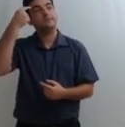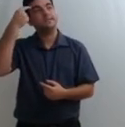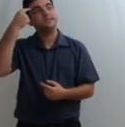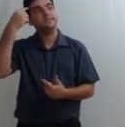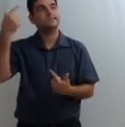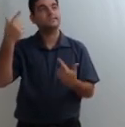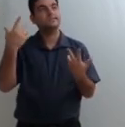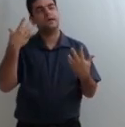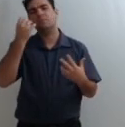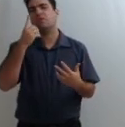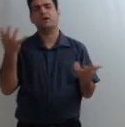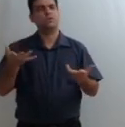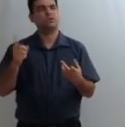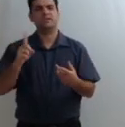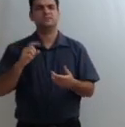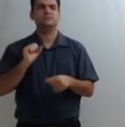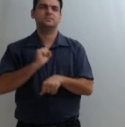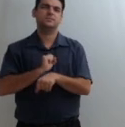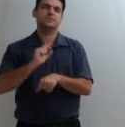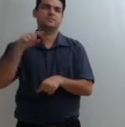então.